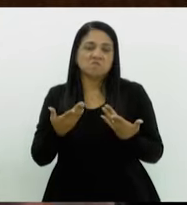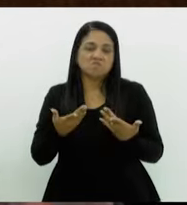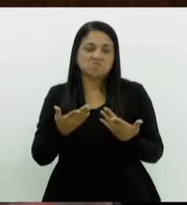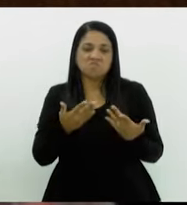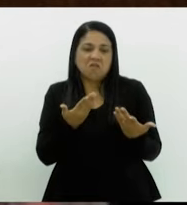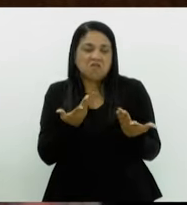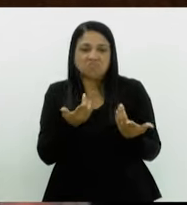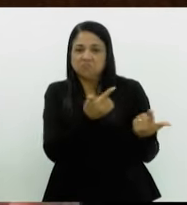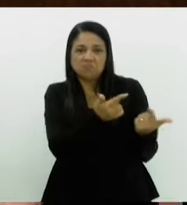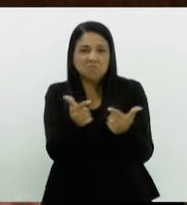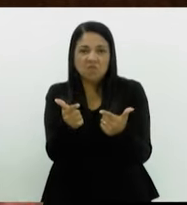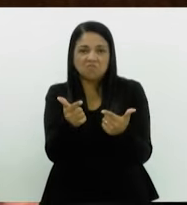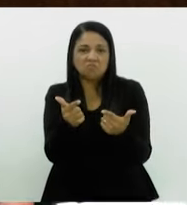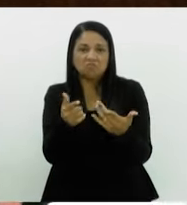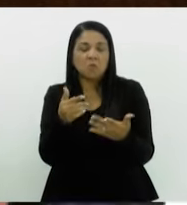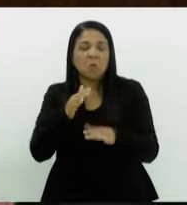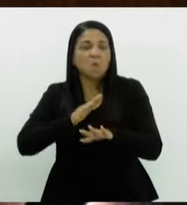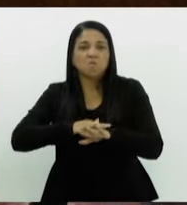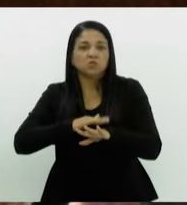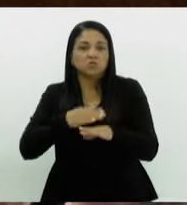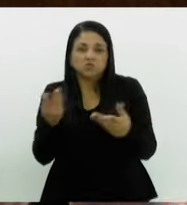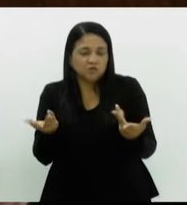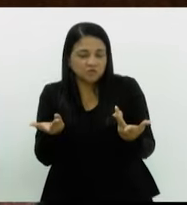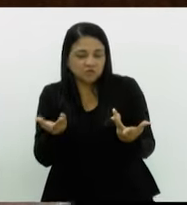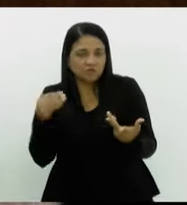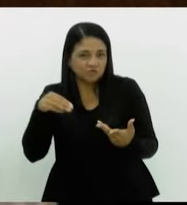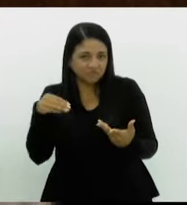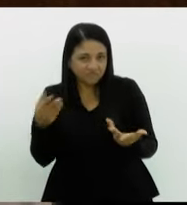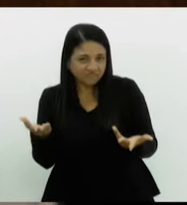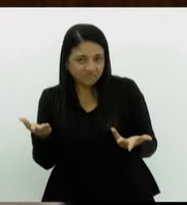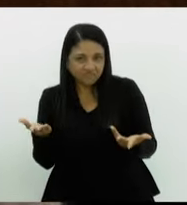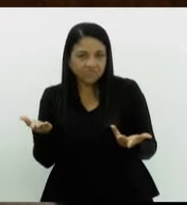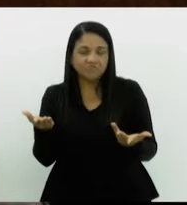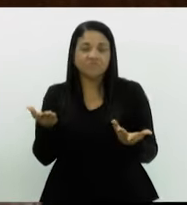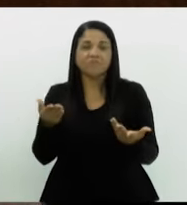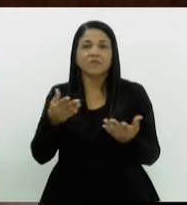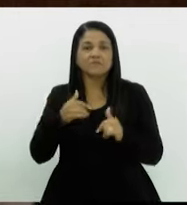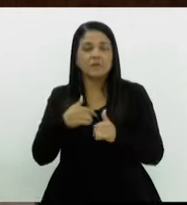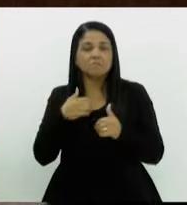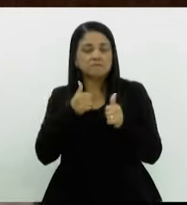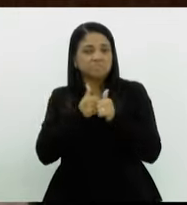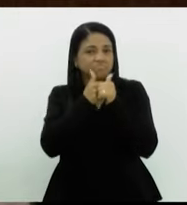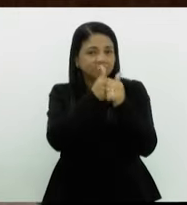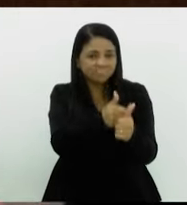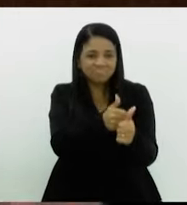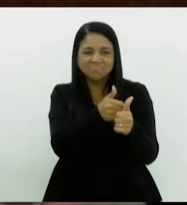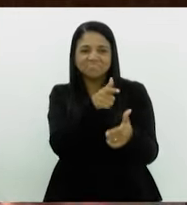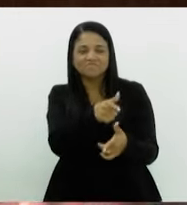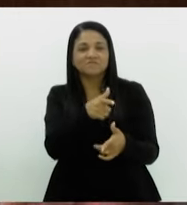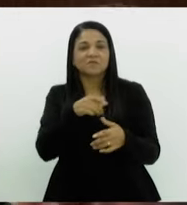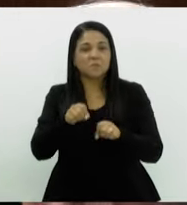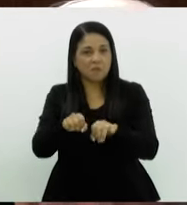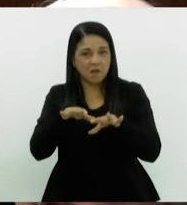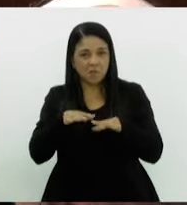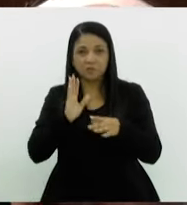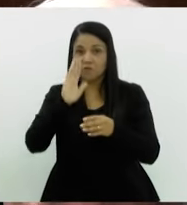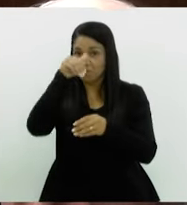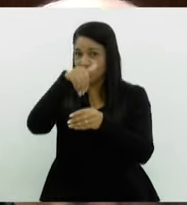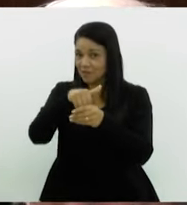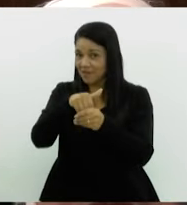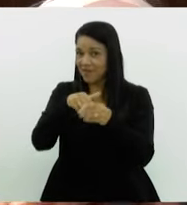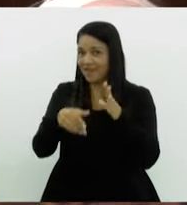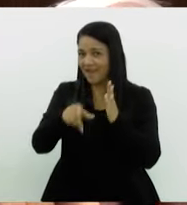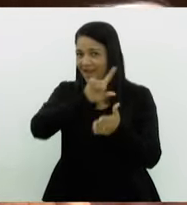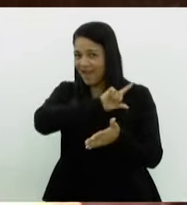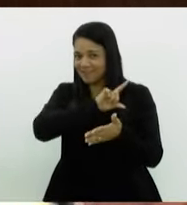Vossa Excelência, mas sempre fui seu fã, sempre o acompanhei no parlamento, já votei no senhor, inclusive, quando não votei no Eider Dantas e no